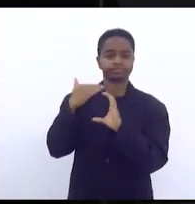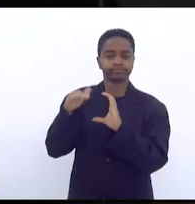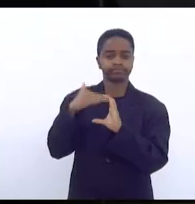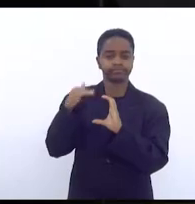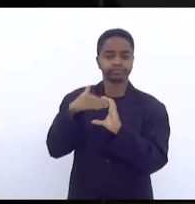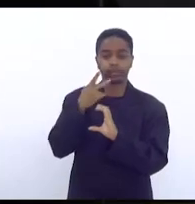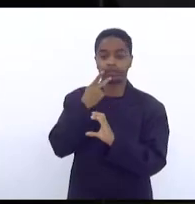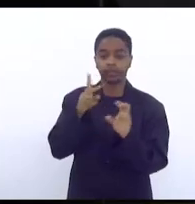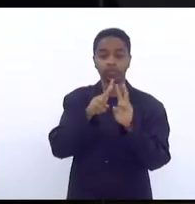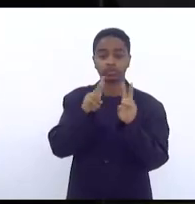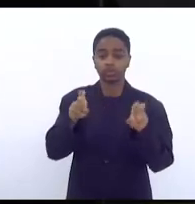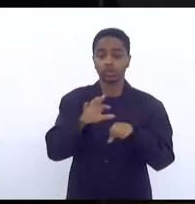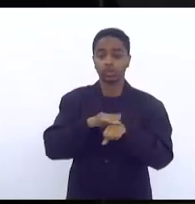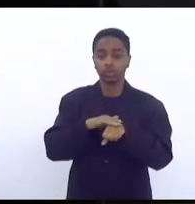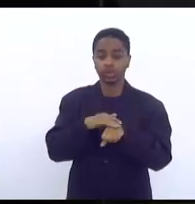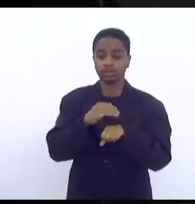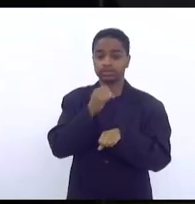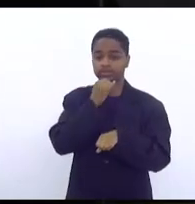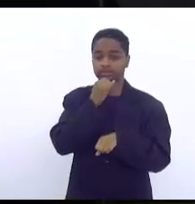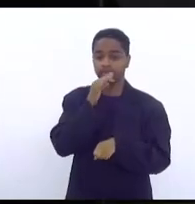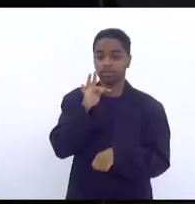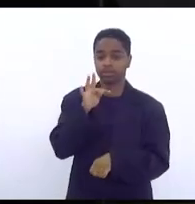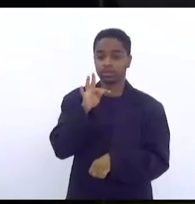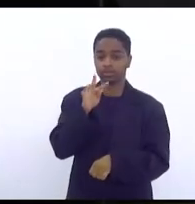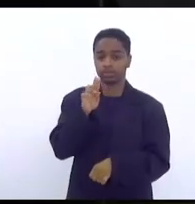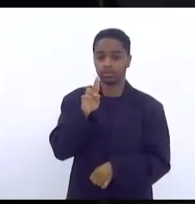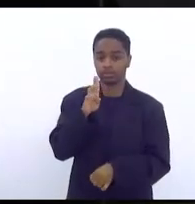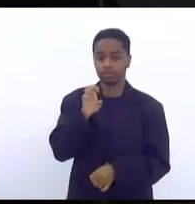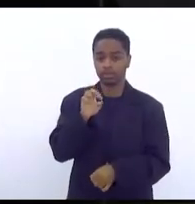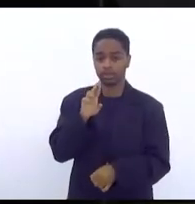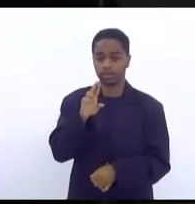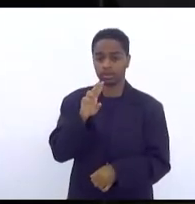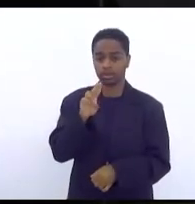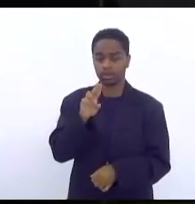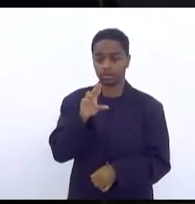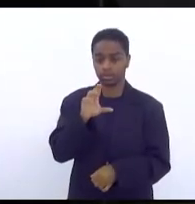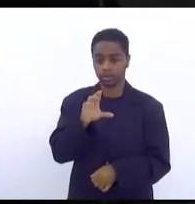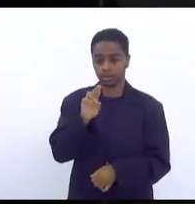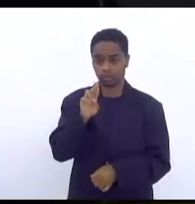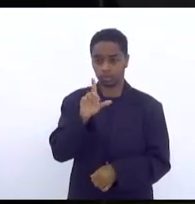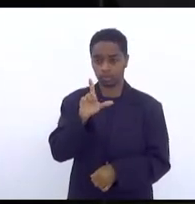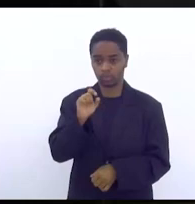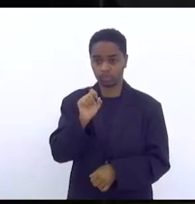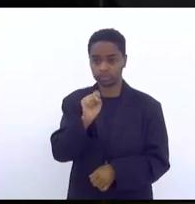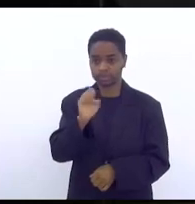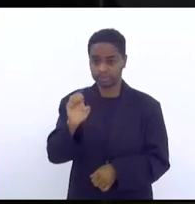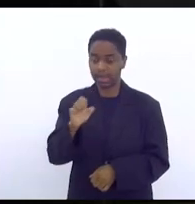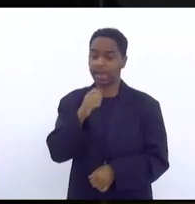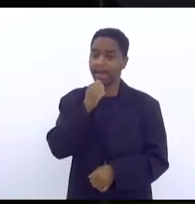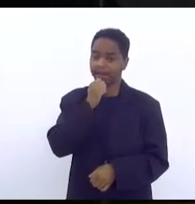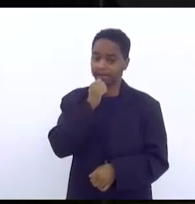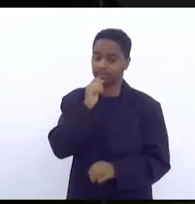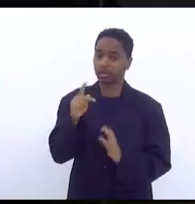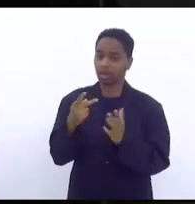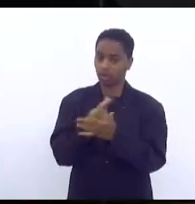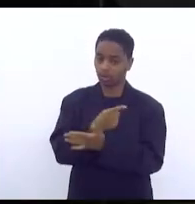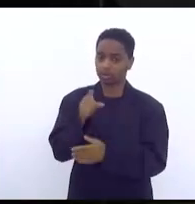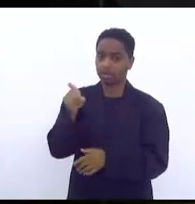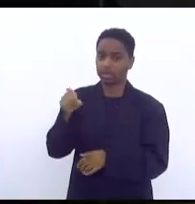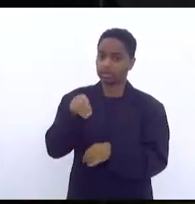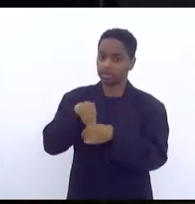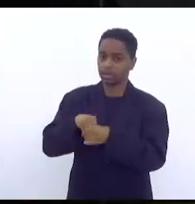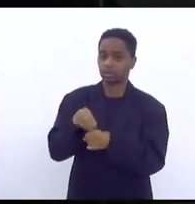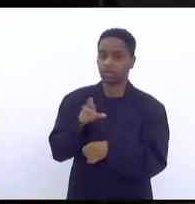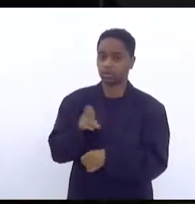doenças que é a tuberculose a tuberculose ainda é uma grande epidemia dentro da